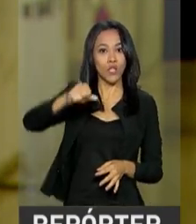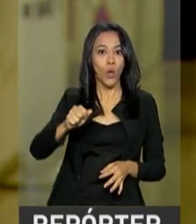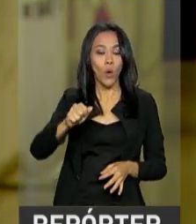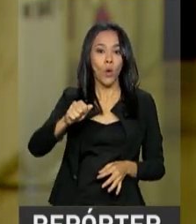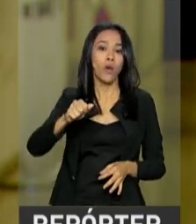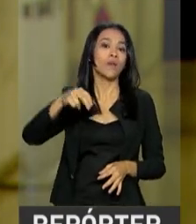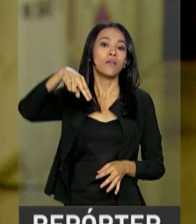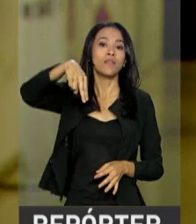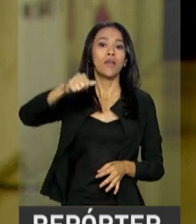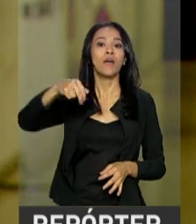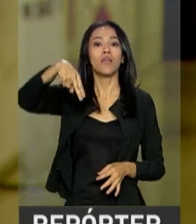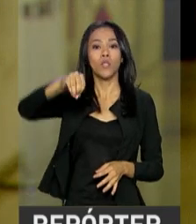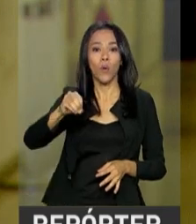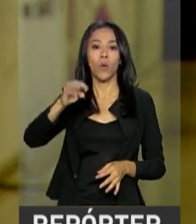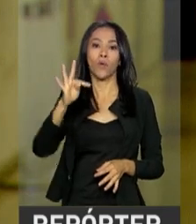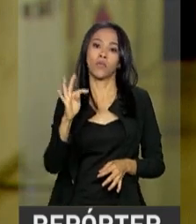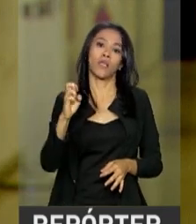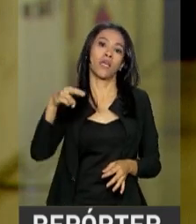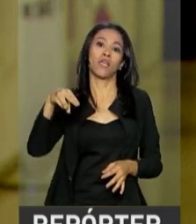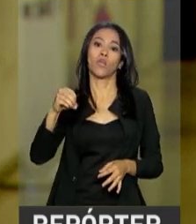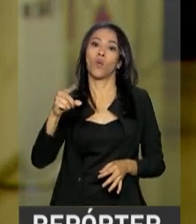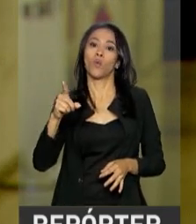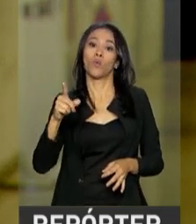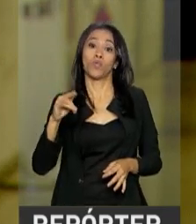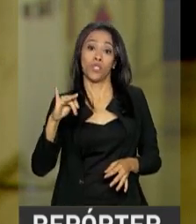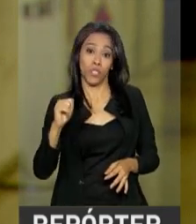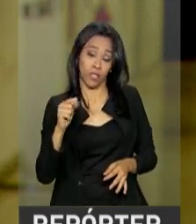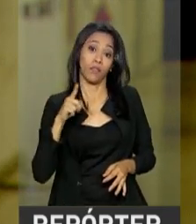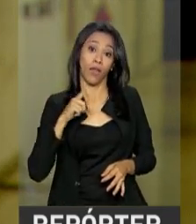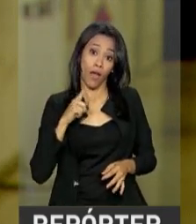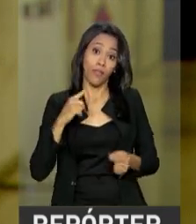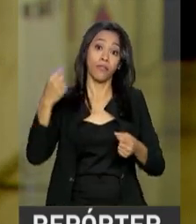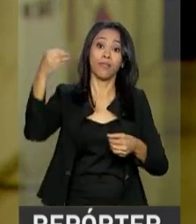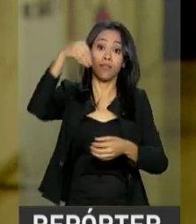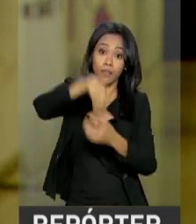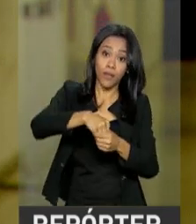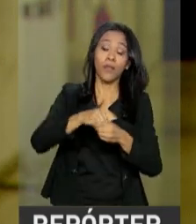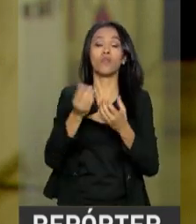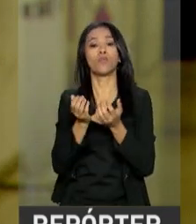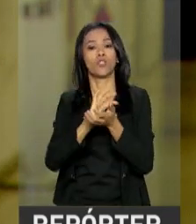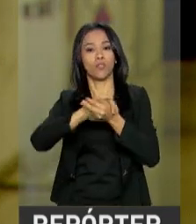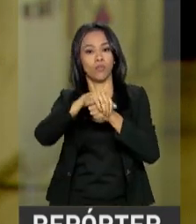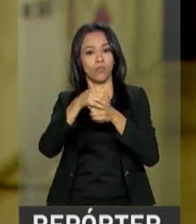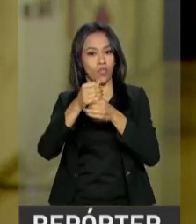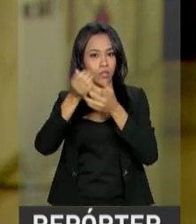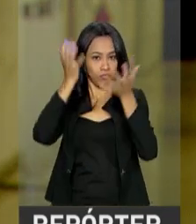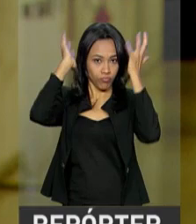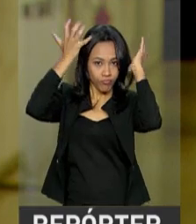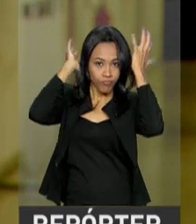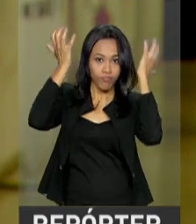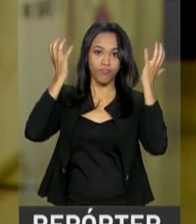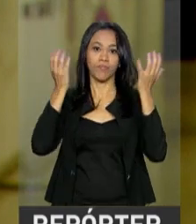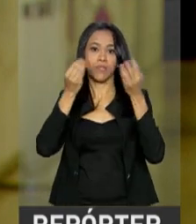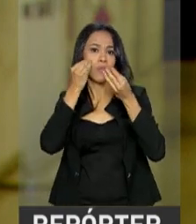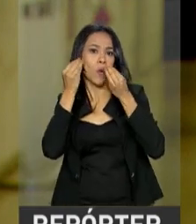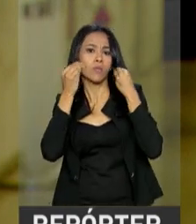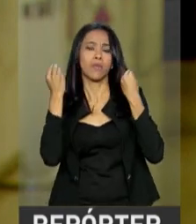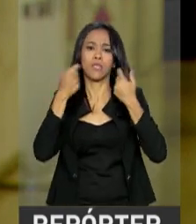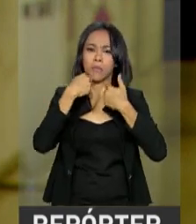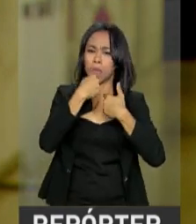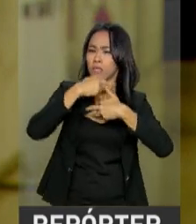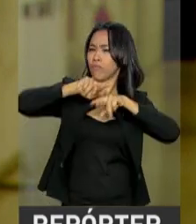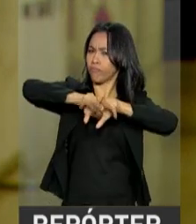muitos produtos do nosso dia a dia como os cosméticos e implantes ortopédicos o brasil já desenvolve